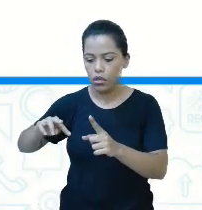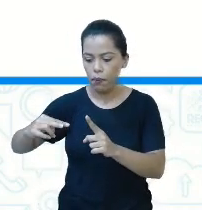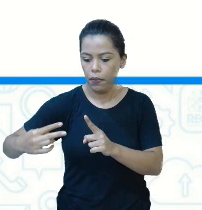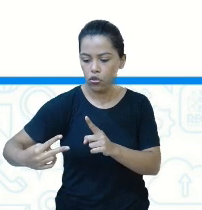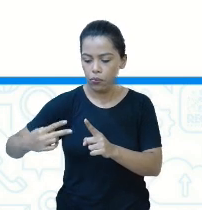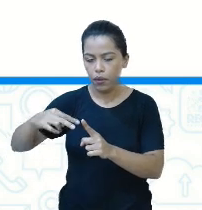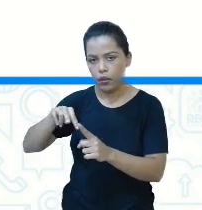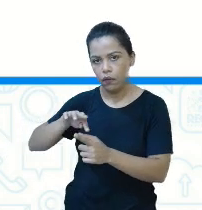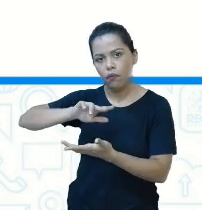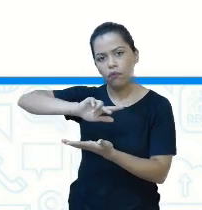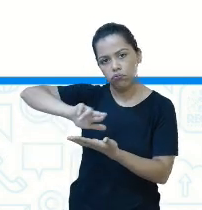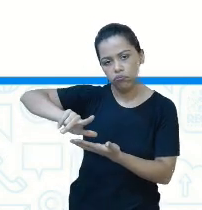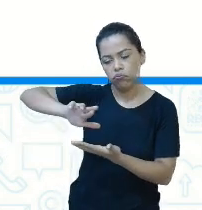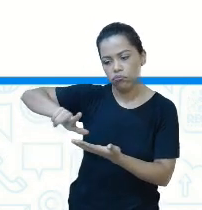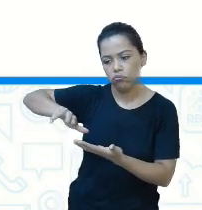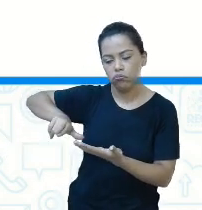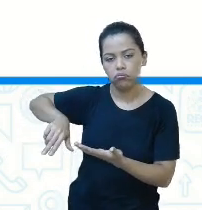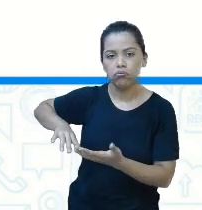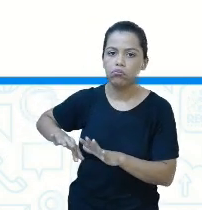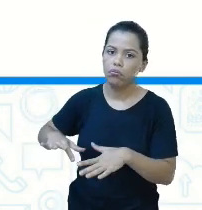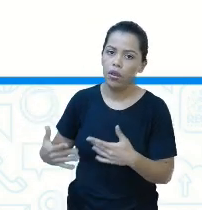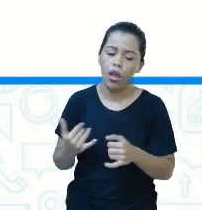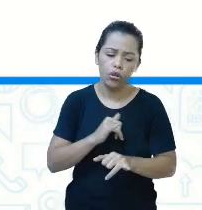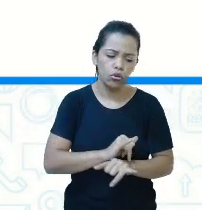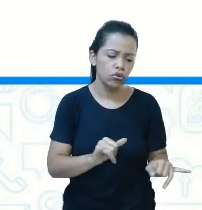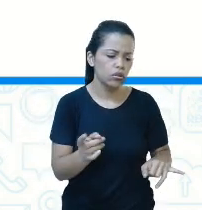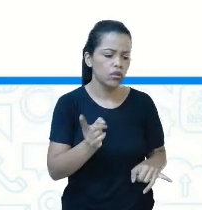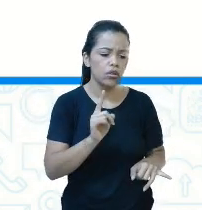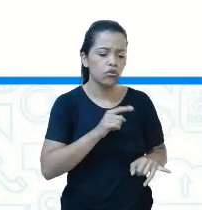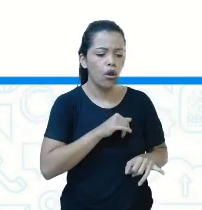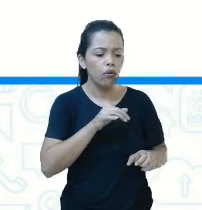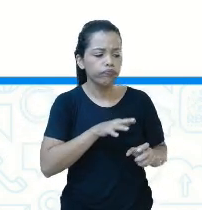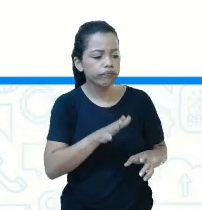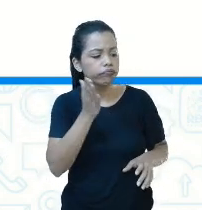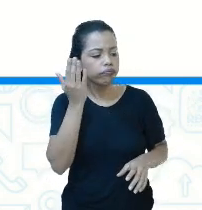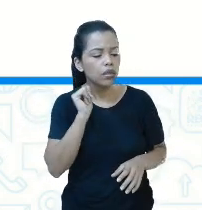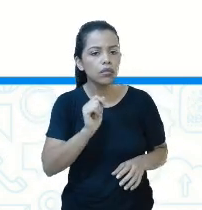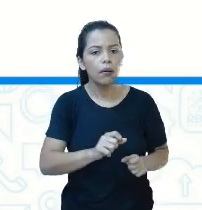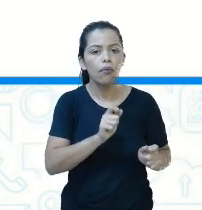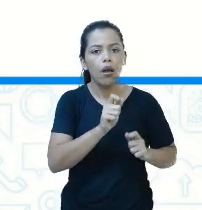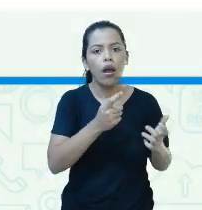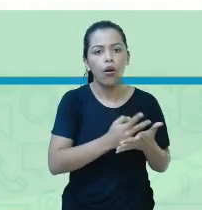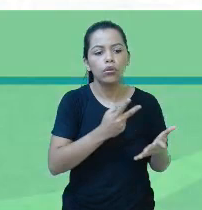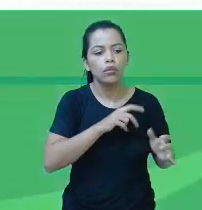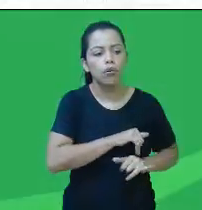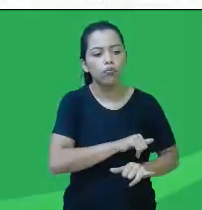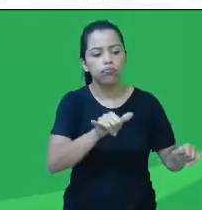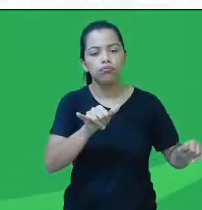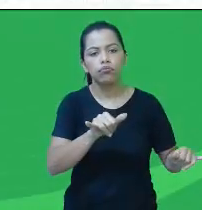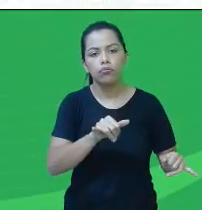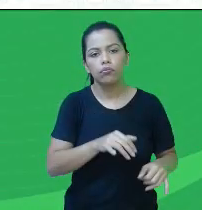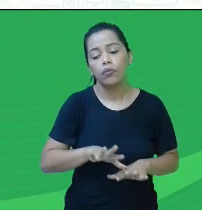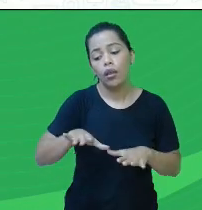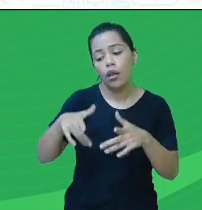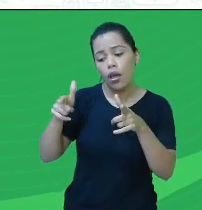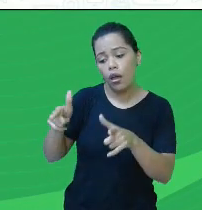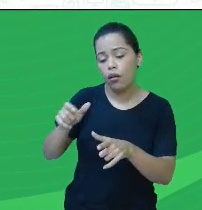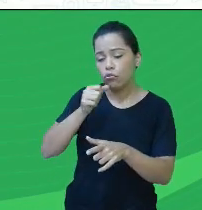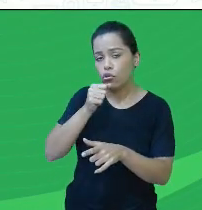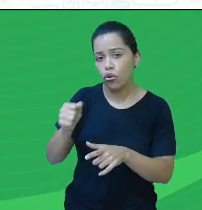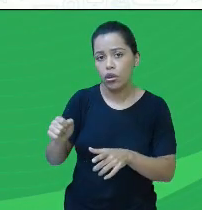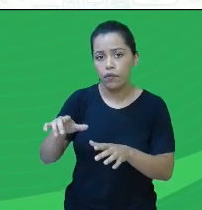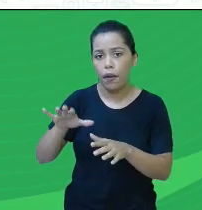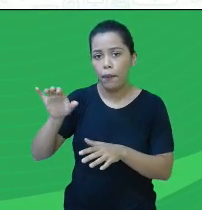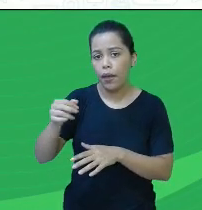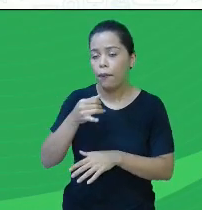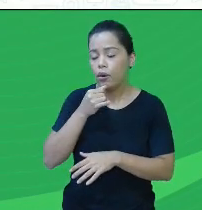mesma história. A notícia não, ela vem e é passada. A reportagem, o jornalista ele vai entrevistar. Por exemplo, se houve